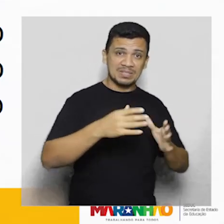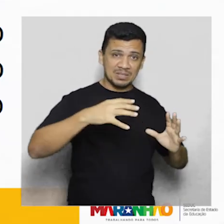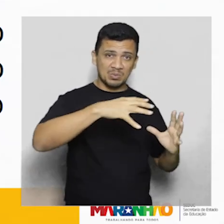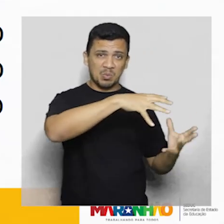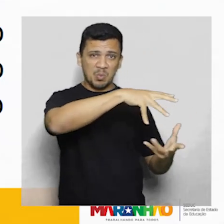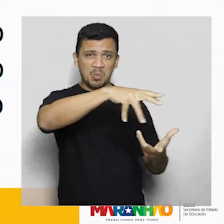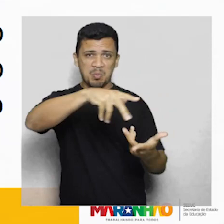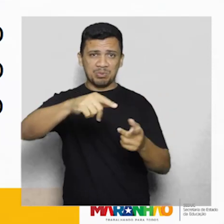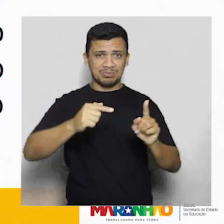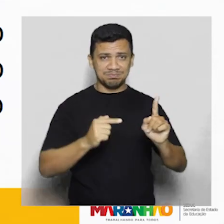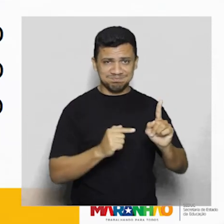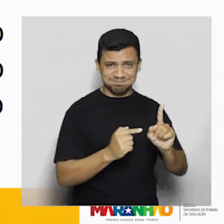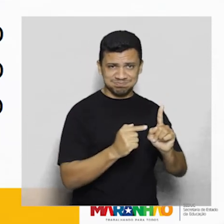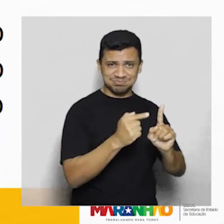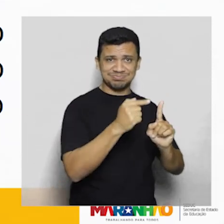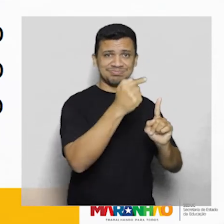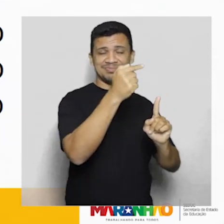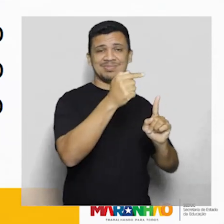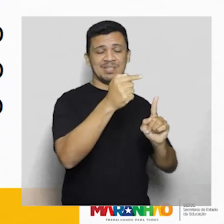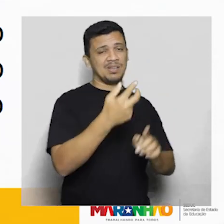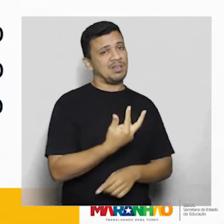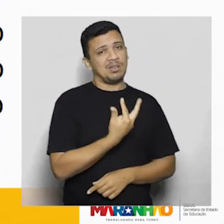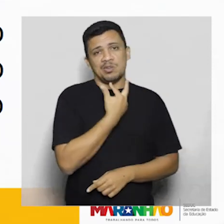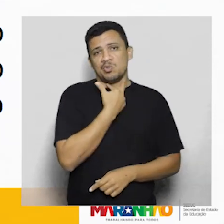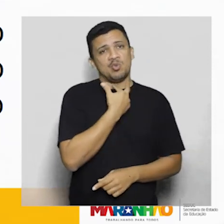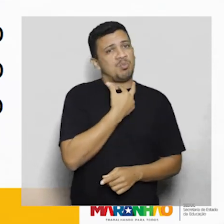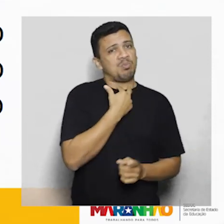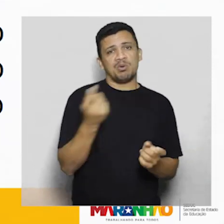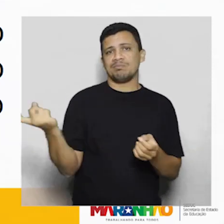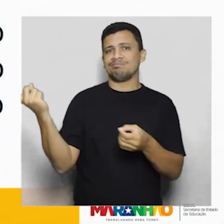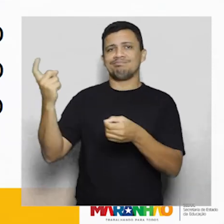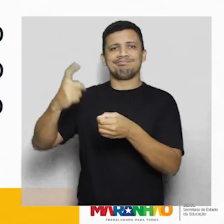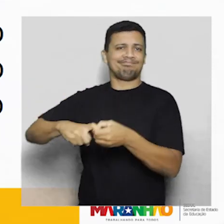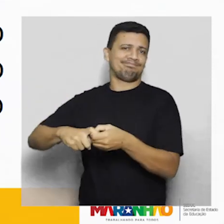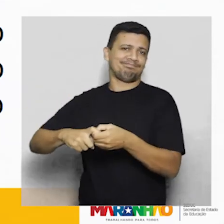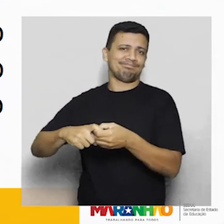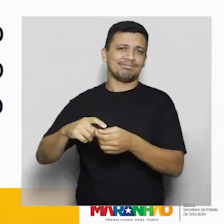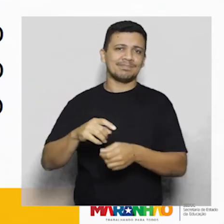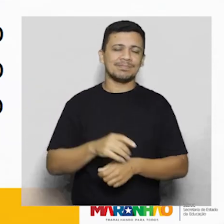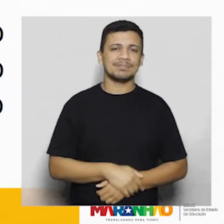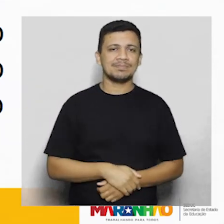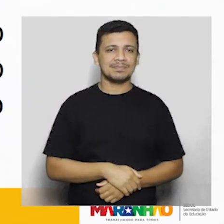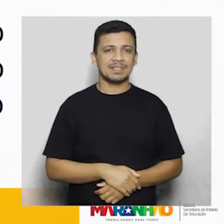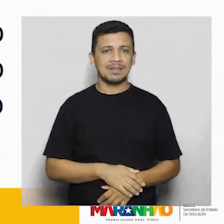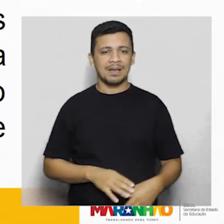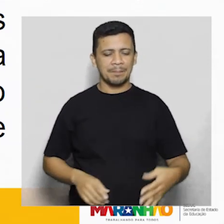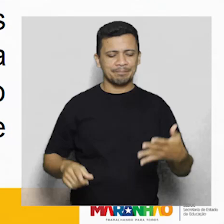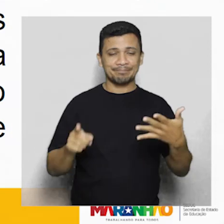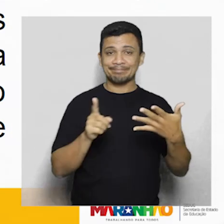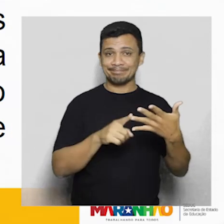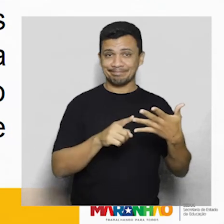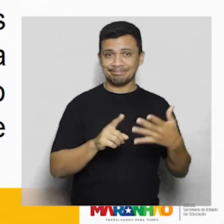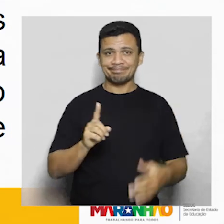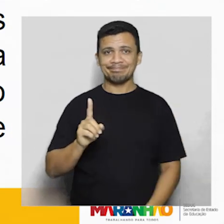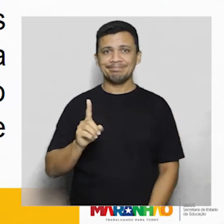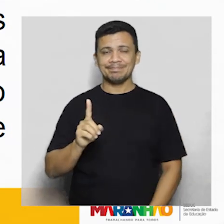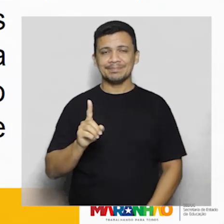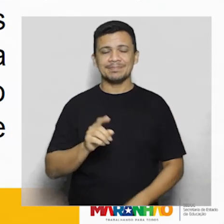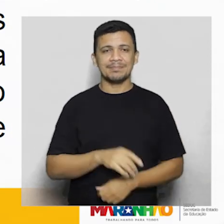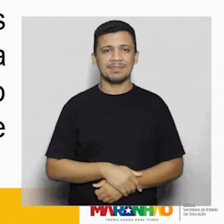de aquecimento global não há como reverter o quadro Alternativa de